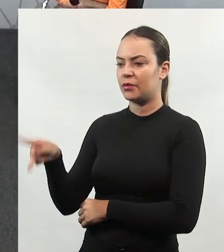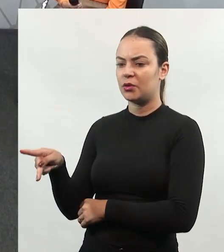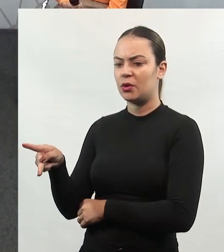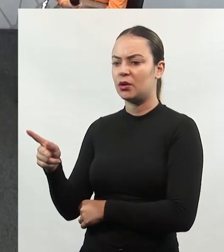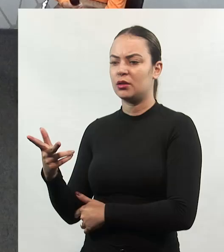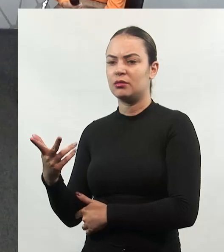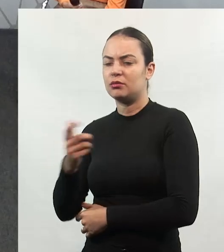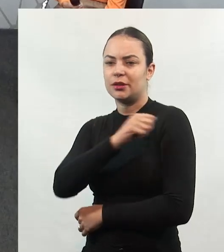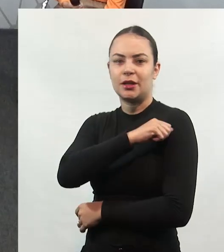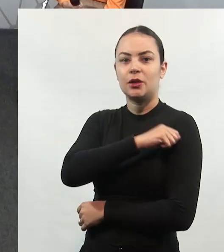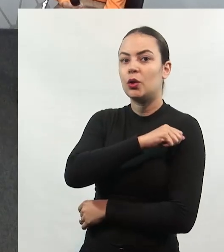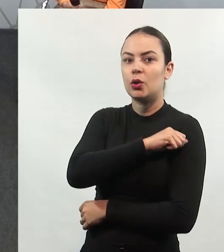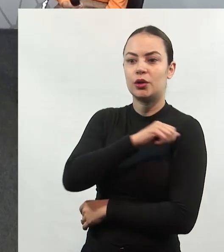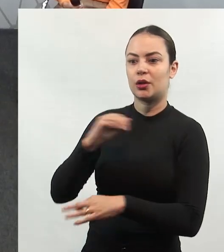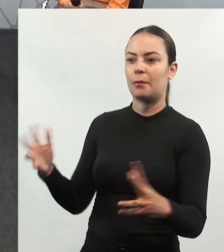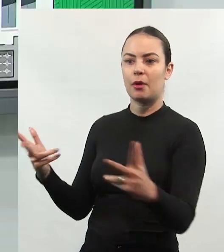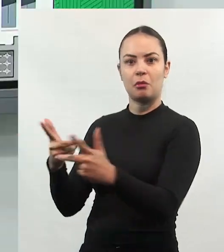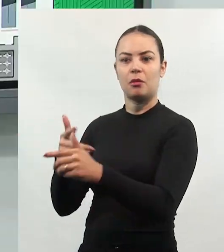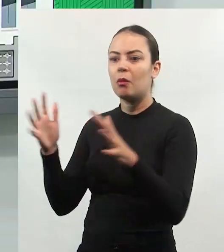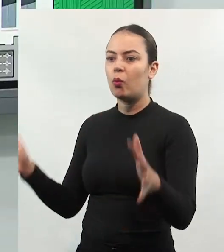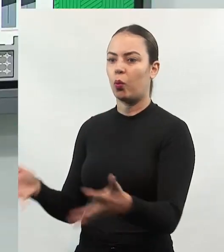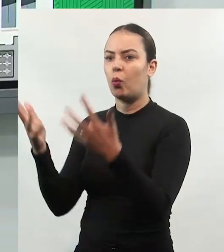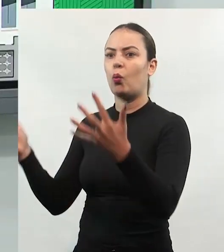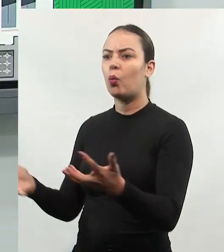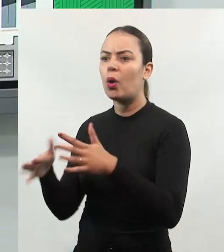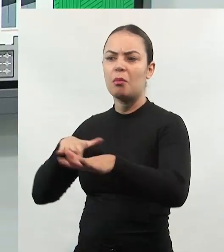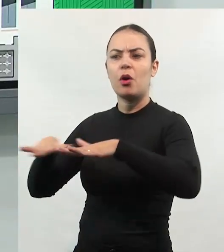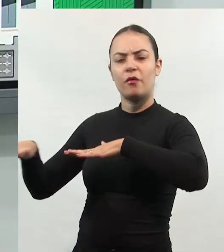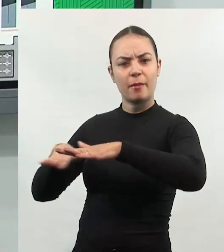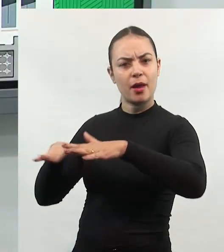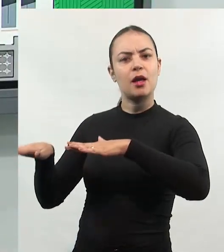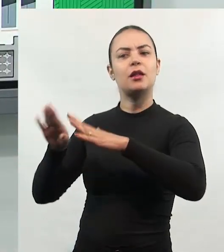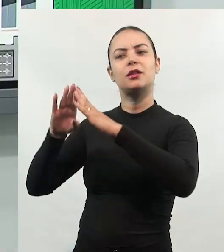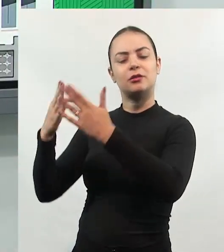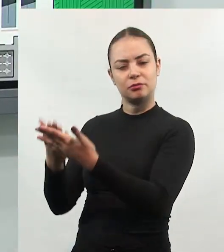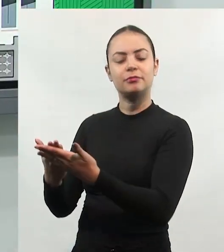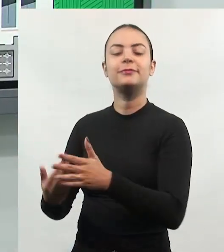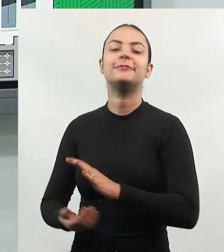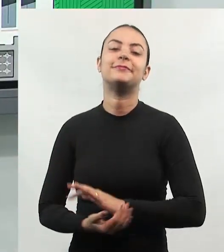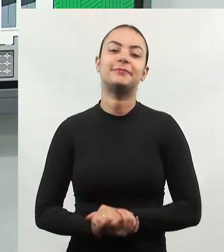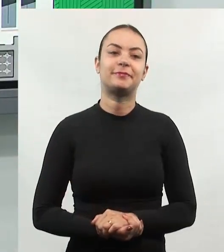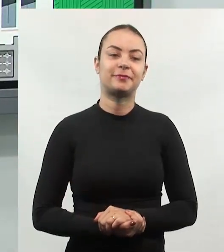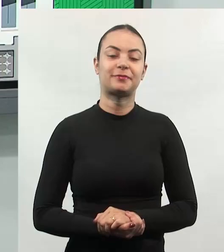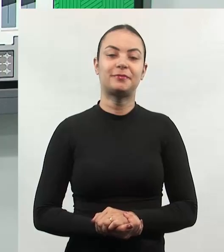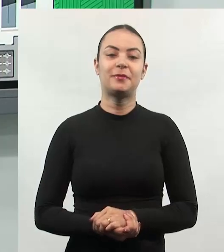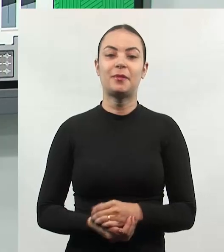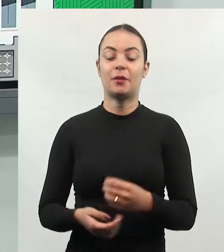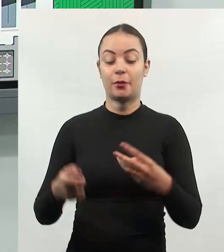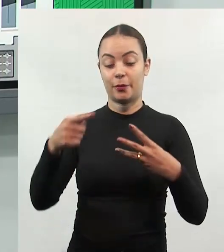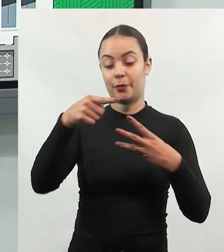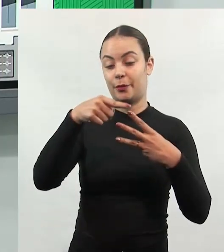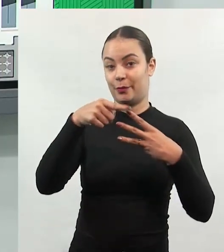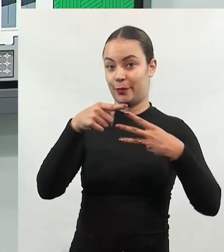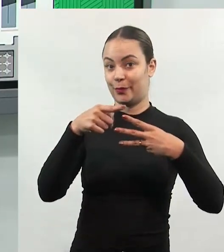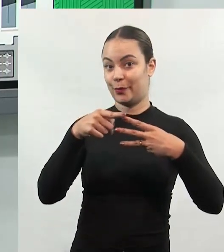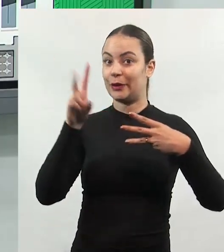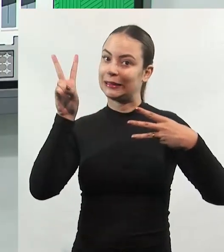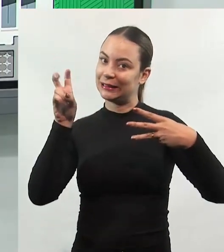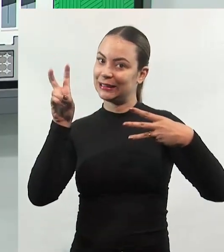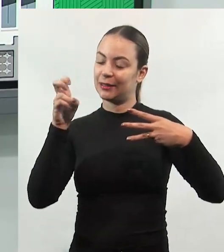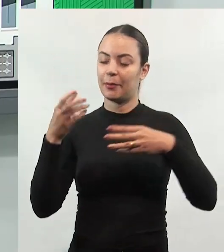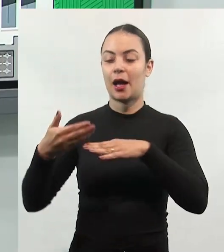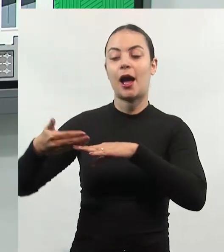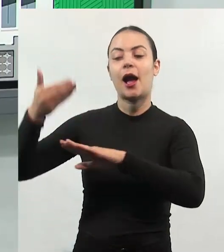Sobre o antes, eu quero saber de vocês. Qual o período que cada um de vocês estudou no Carmela? Como é que foi